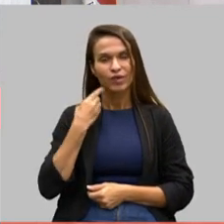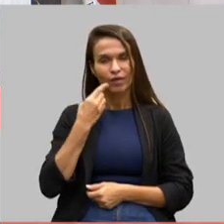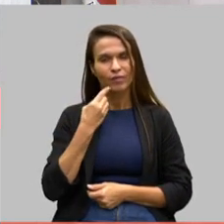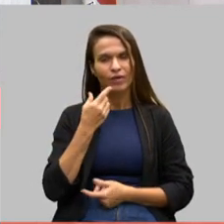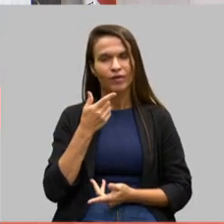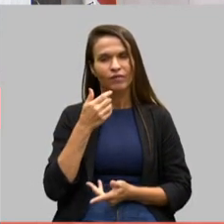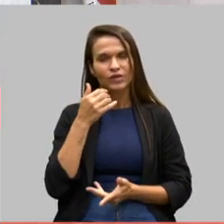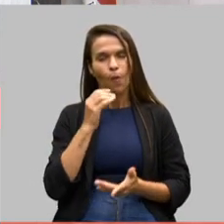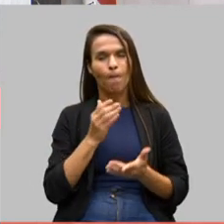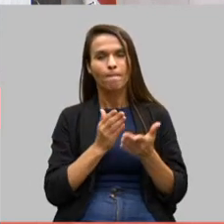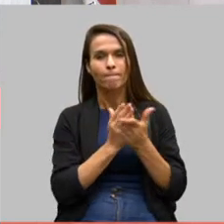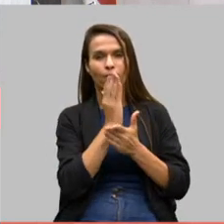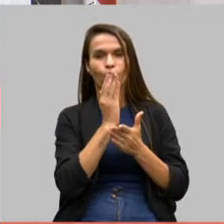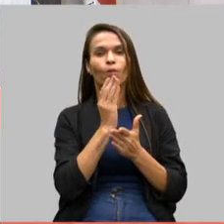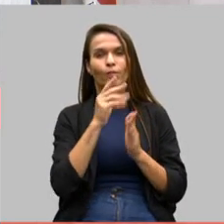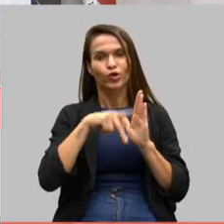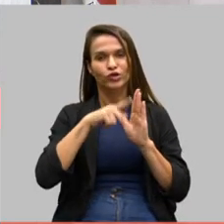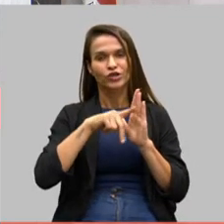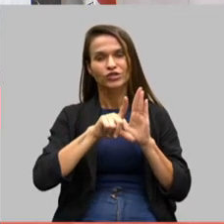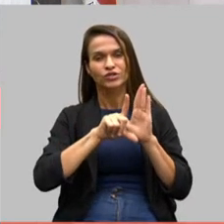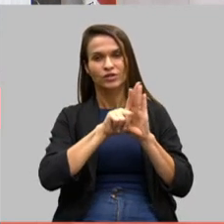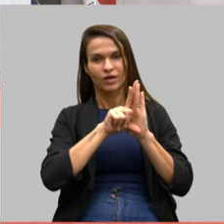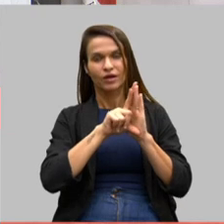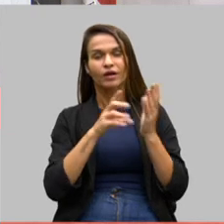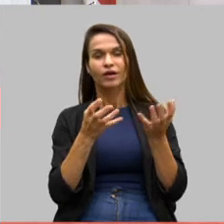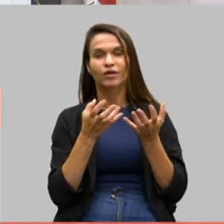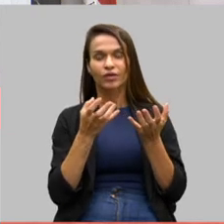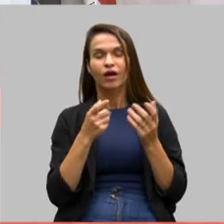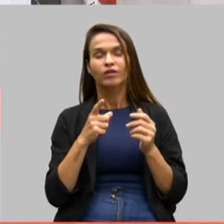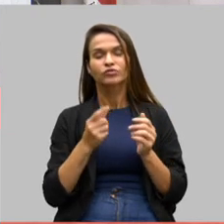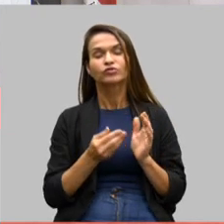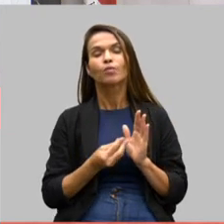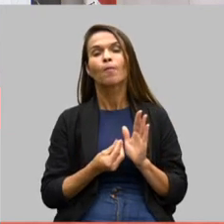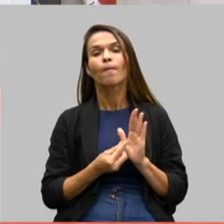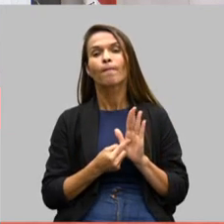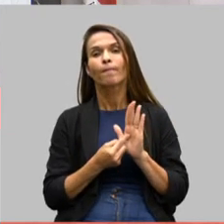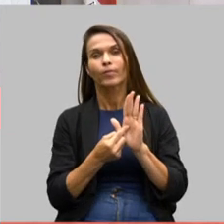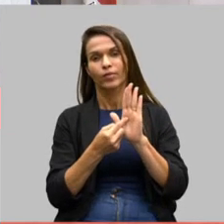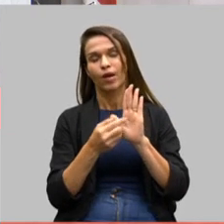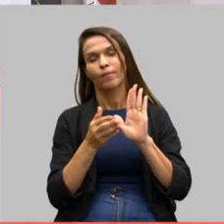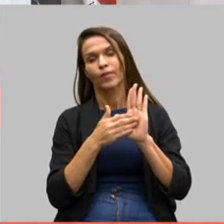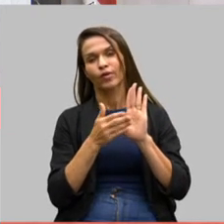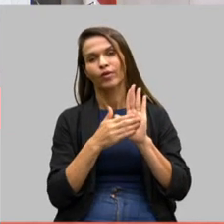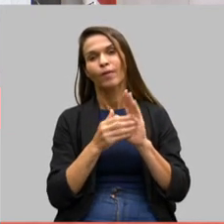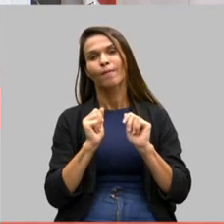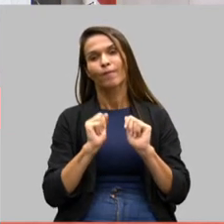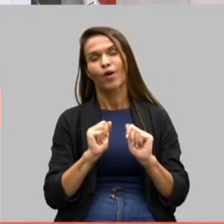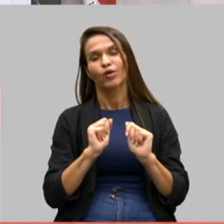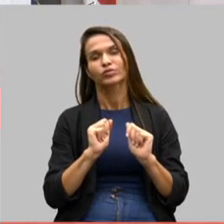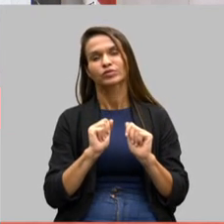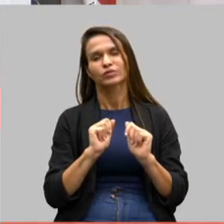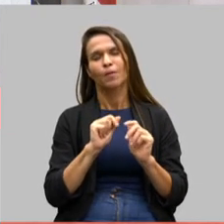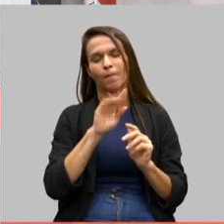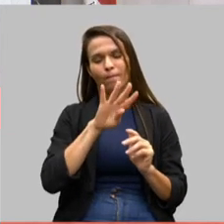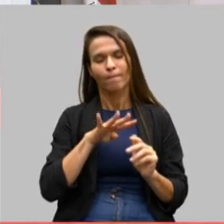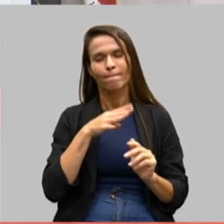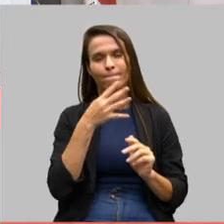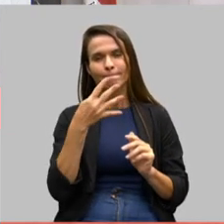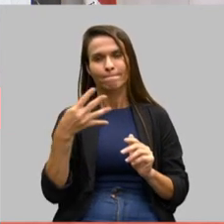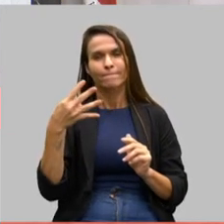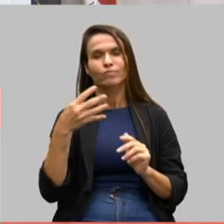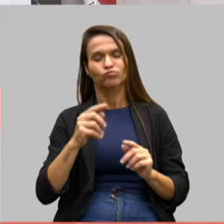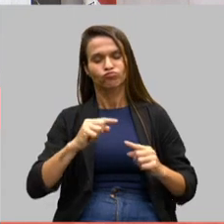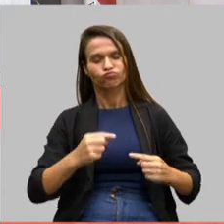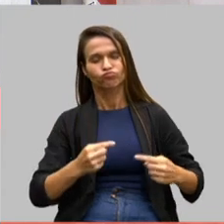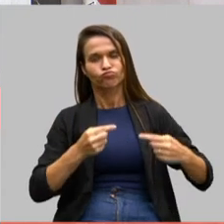leis para a gente, né? Então, eu também quero deixar uma proposta para que nós possamos fazer uma agenda propositiva. O senhor presidente